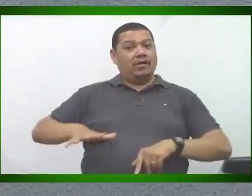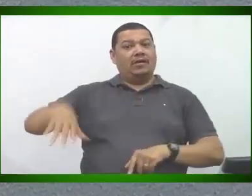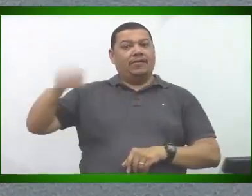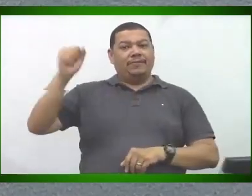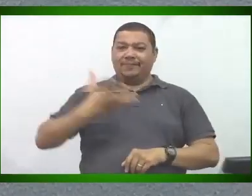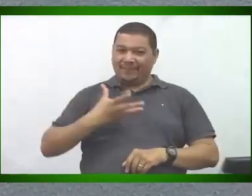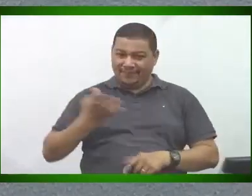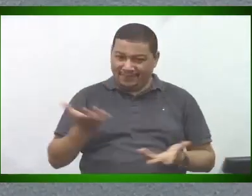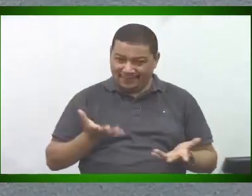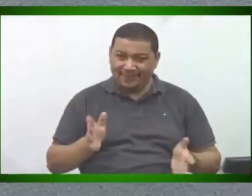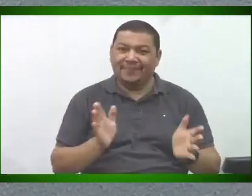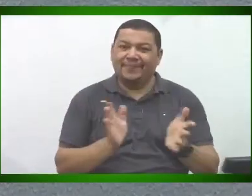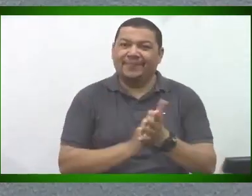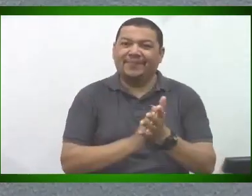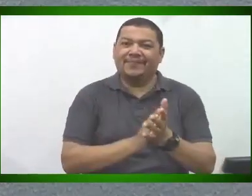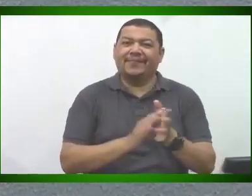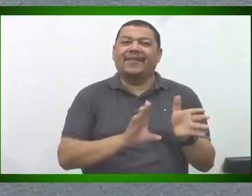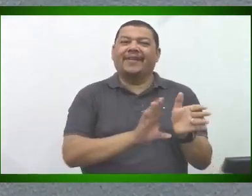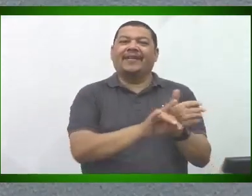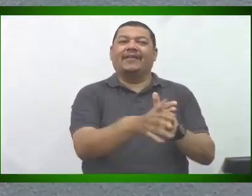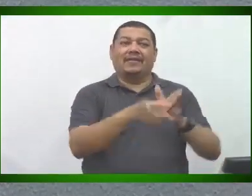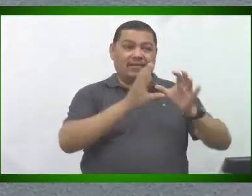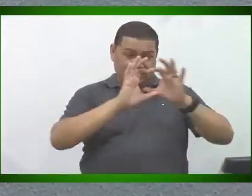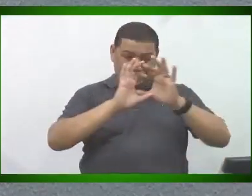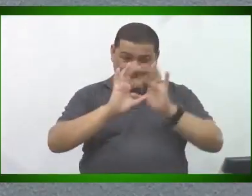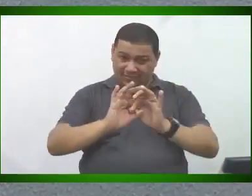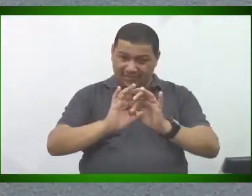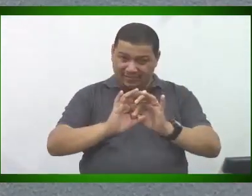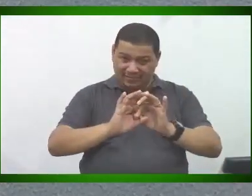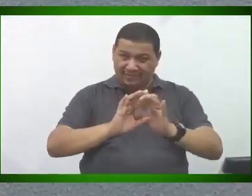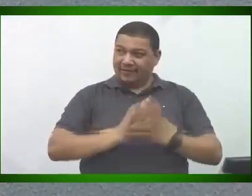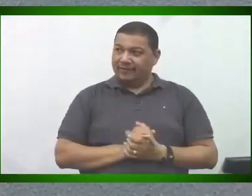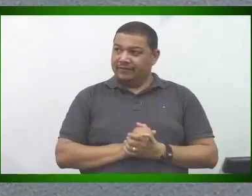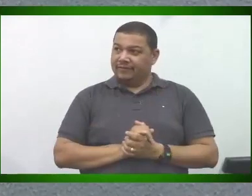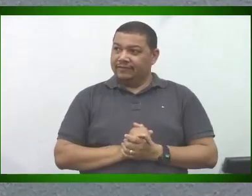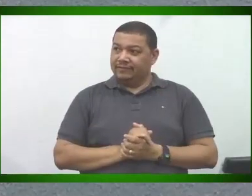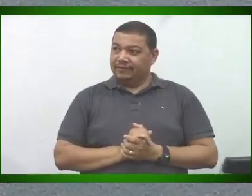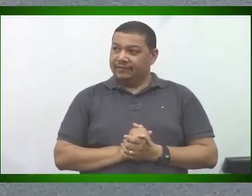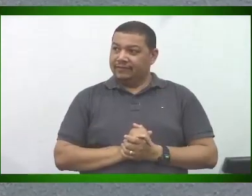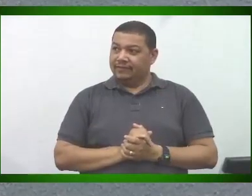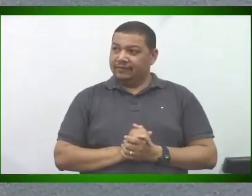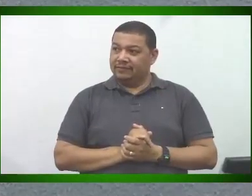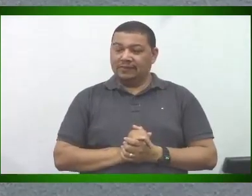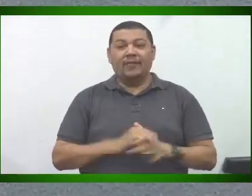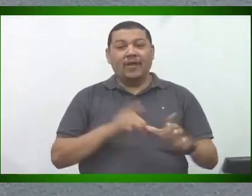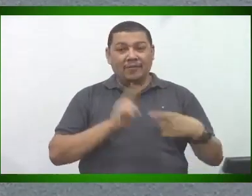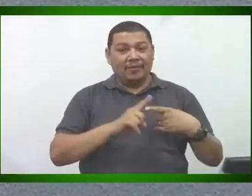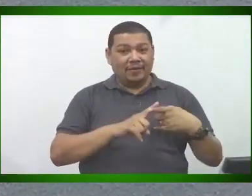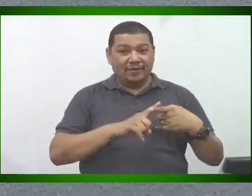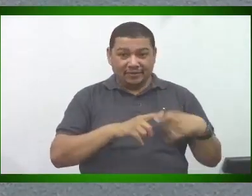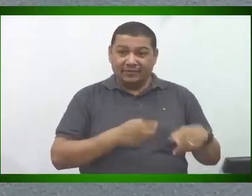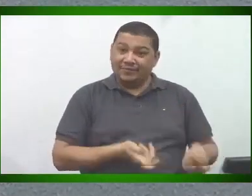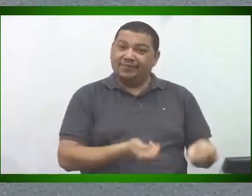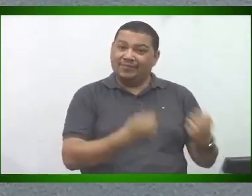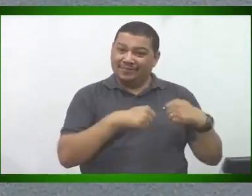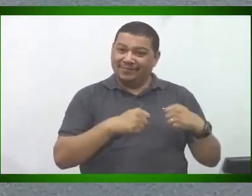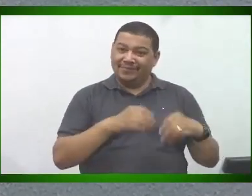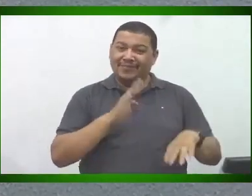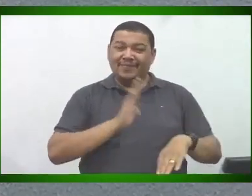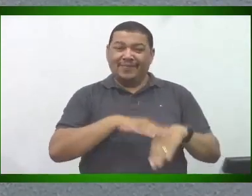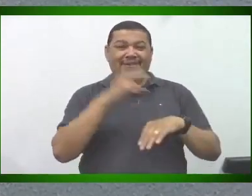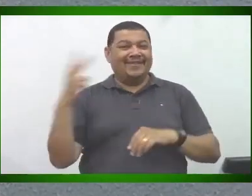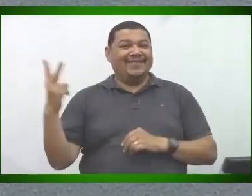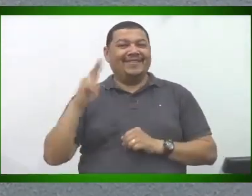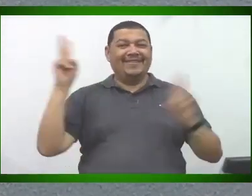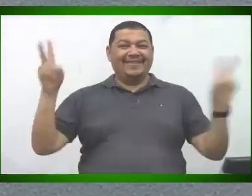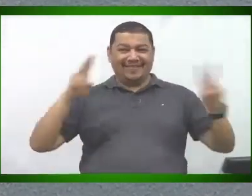aqui parabenizar a União Cacoalense, né, por nos dar mais esse gostinho de vitória